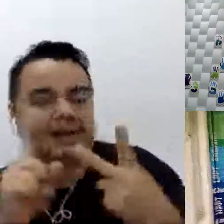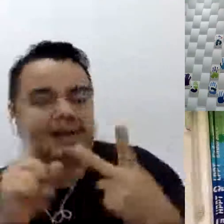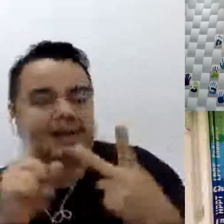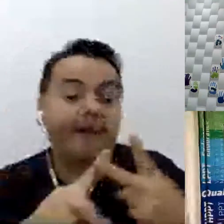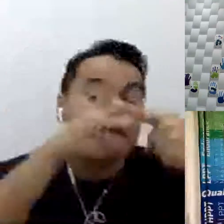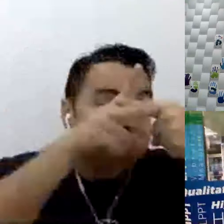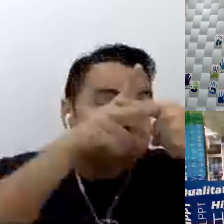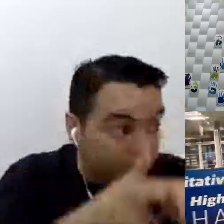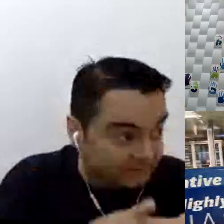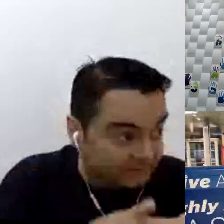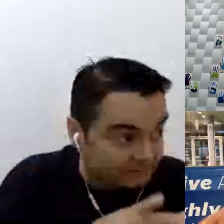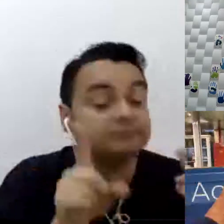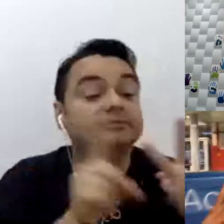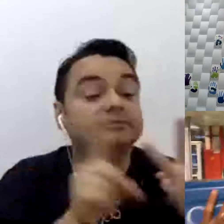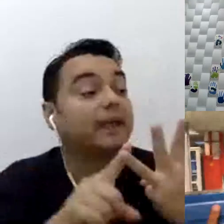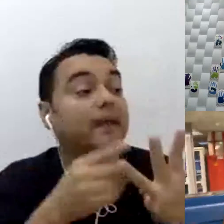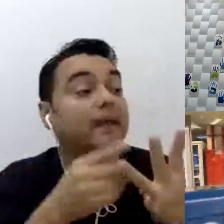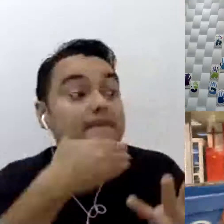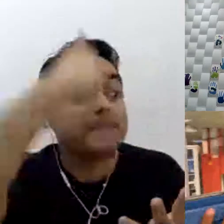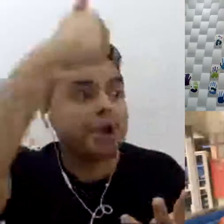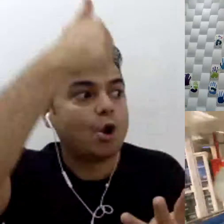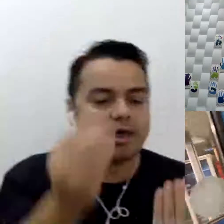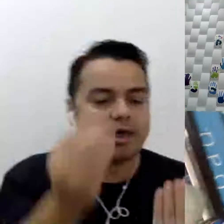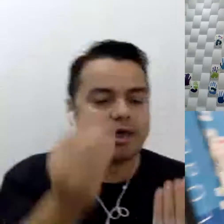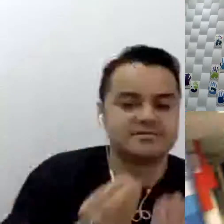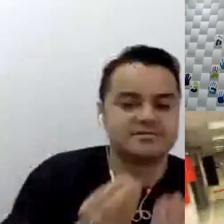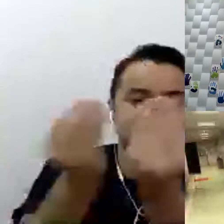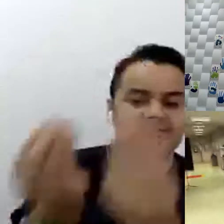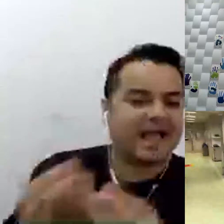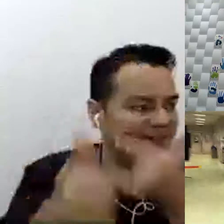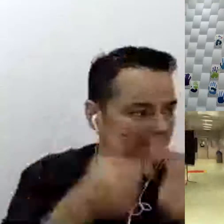e também uma melhora na entrega para o cliente final.